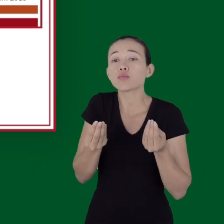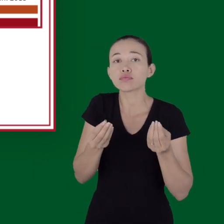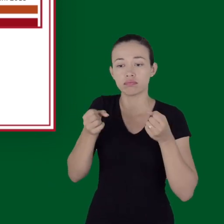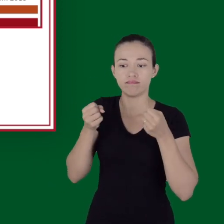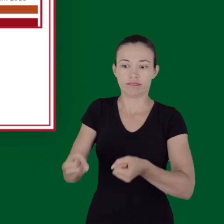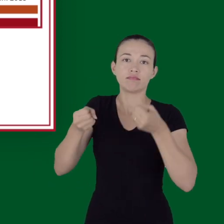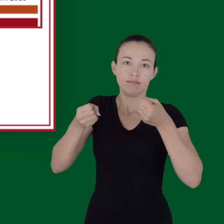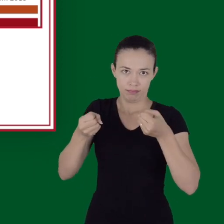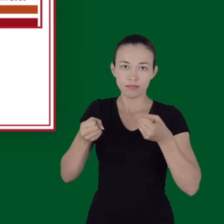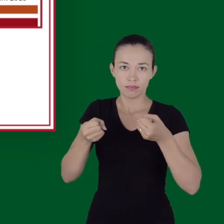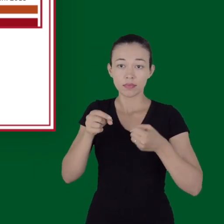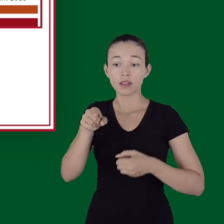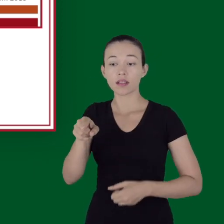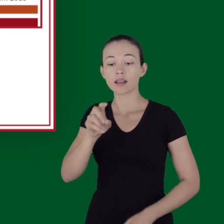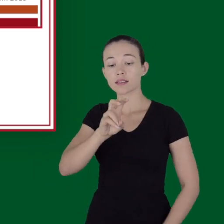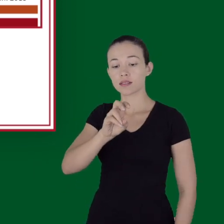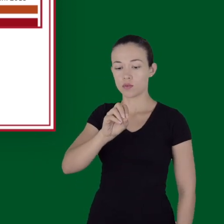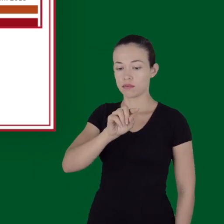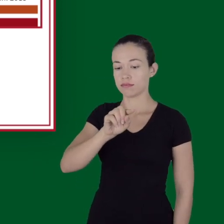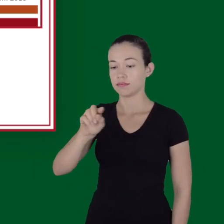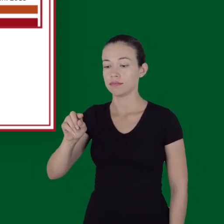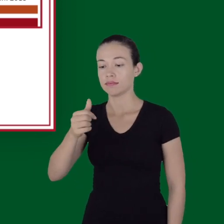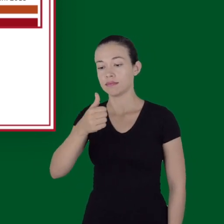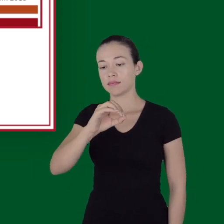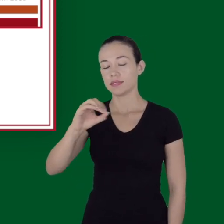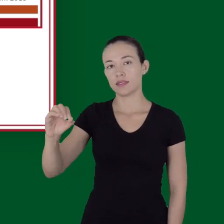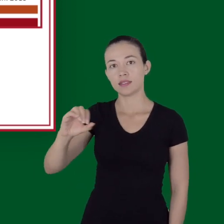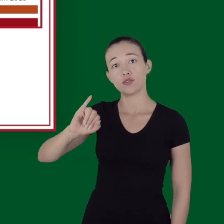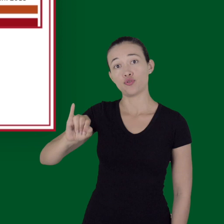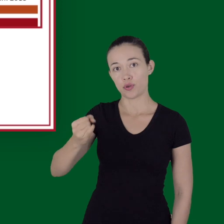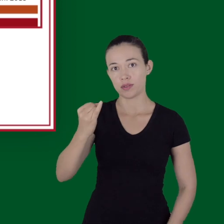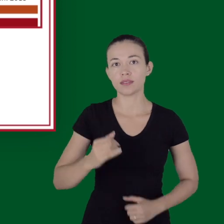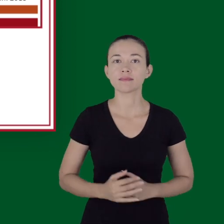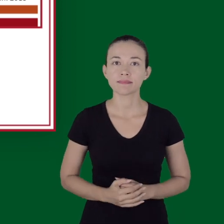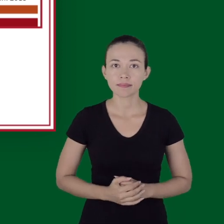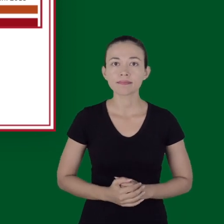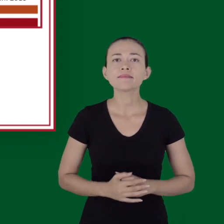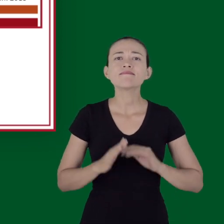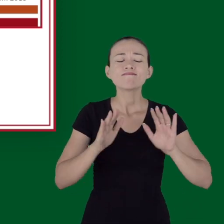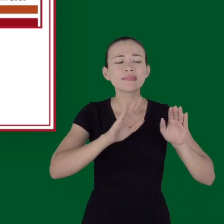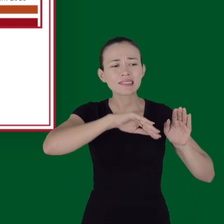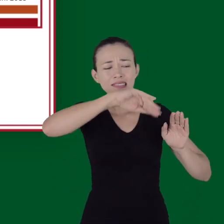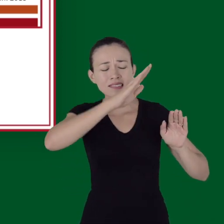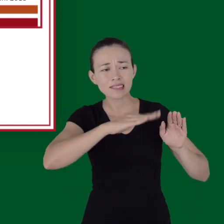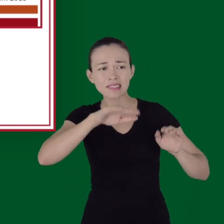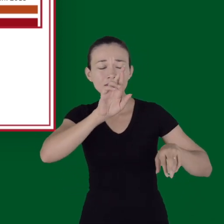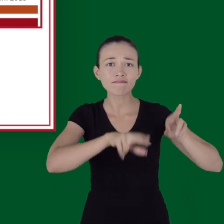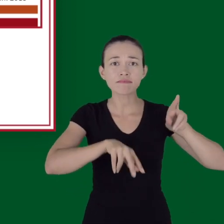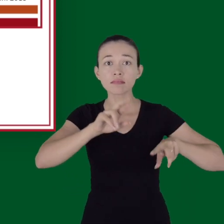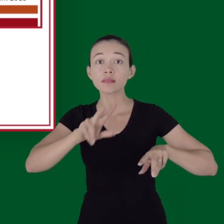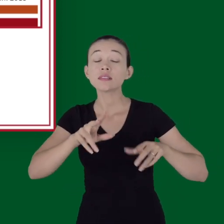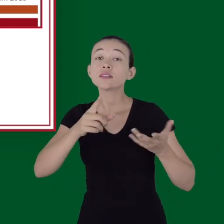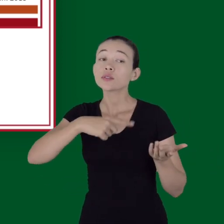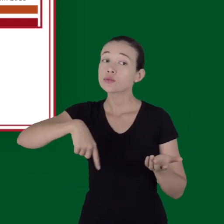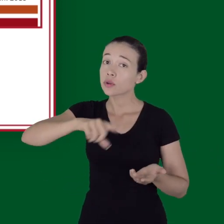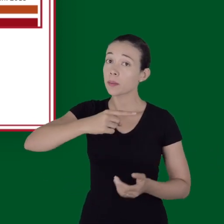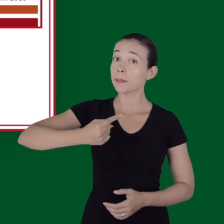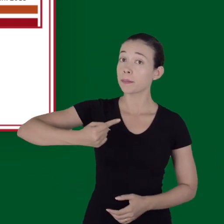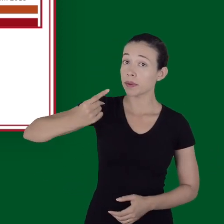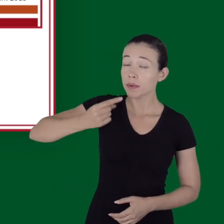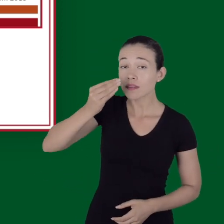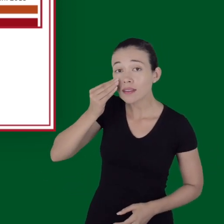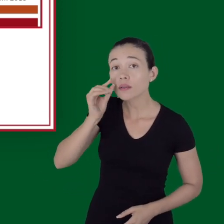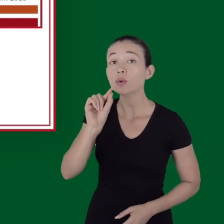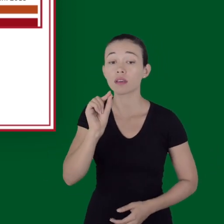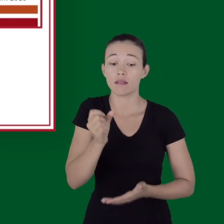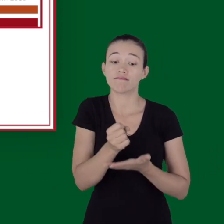100 joules. E mesmo se estiver instável, nesse caso, a gente tenta primeiro